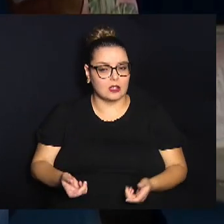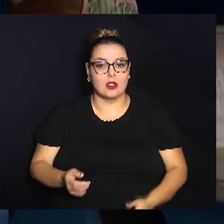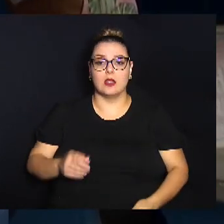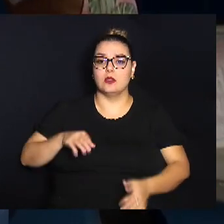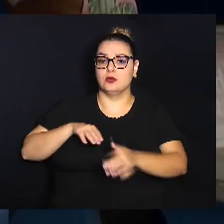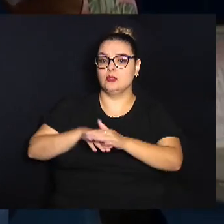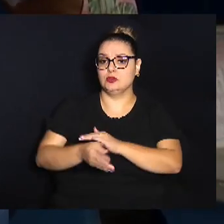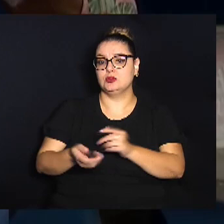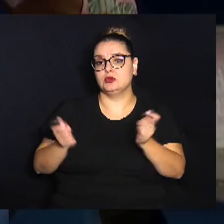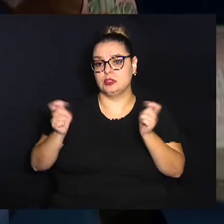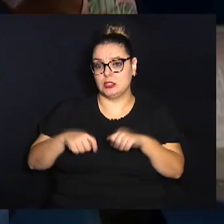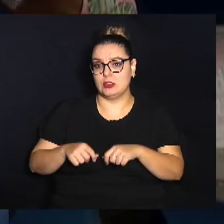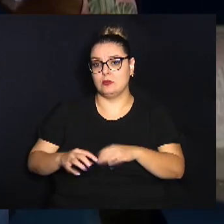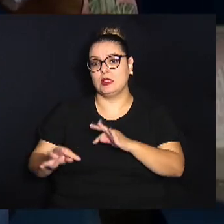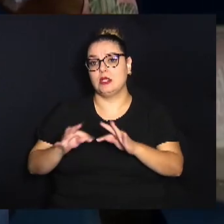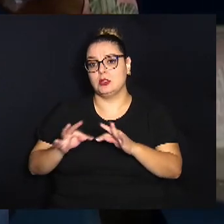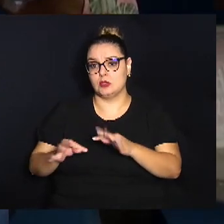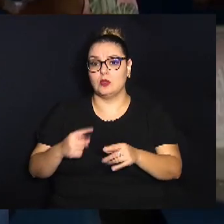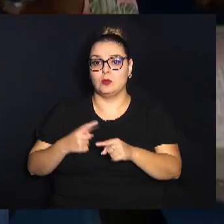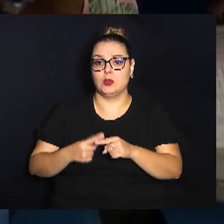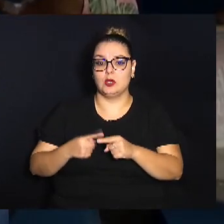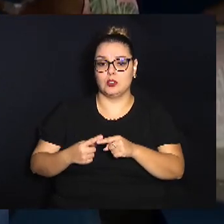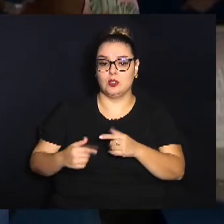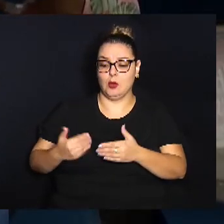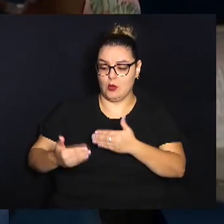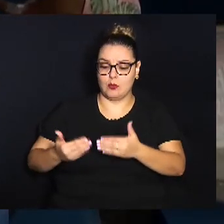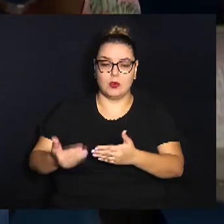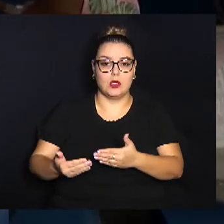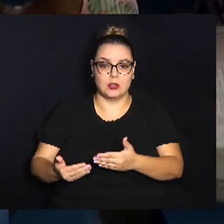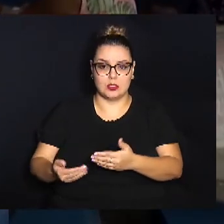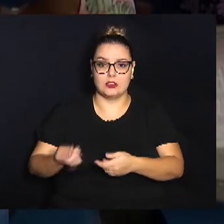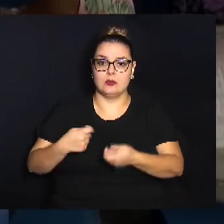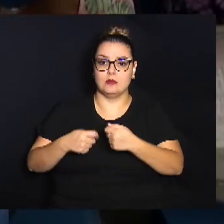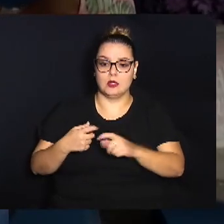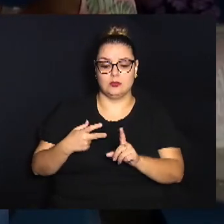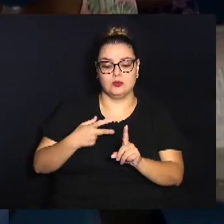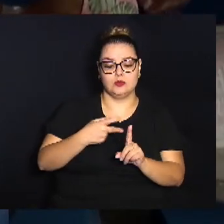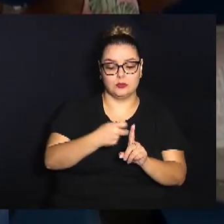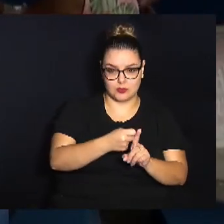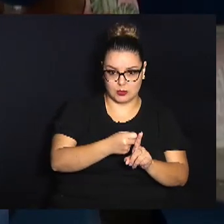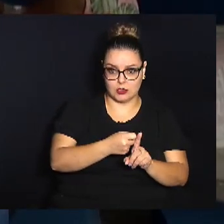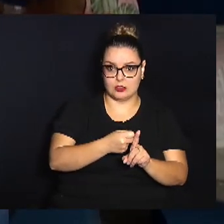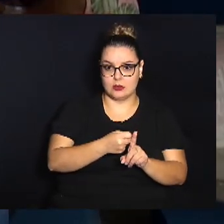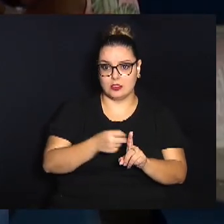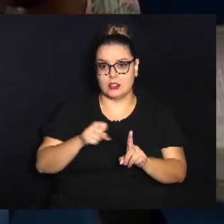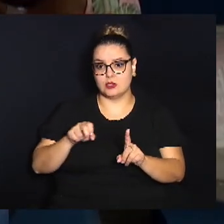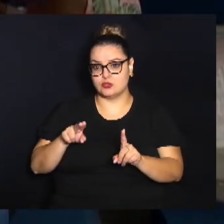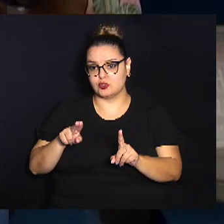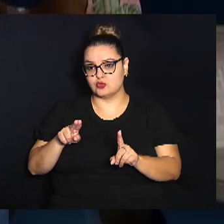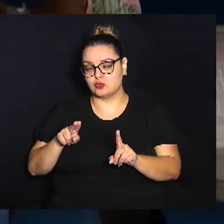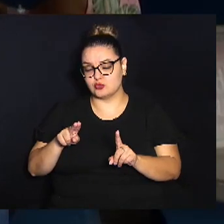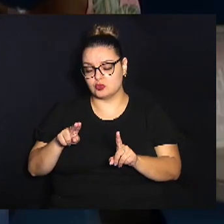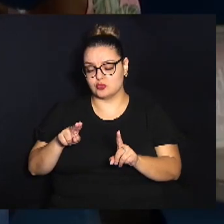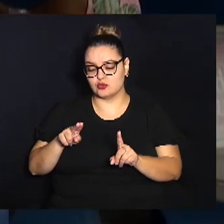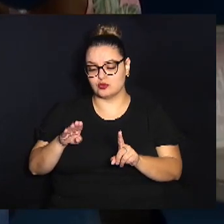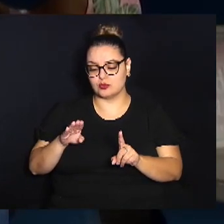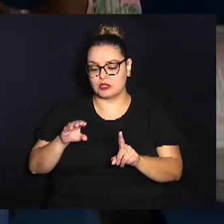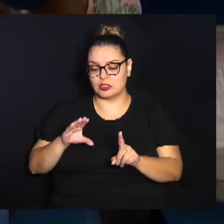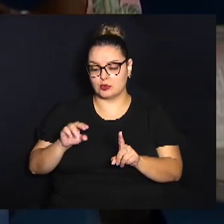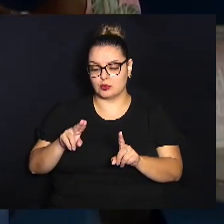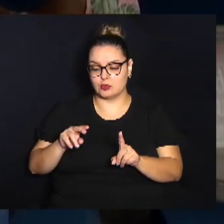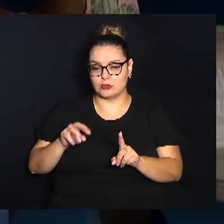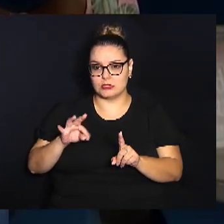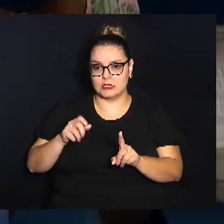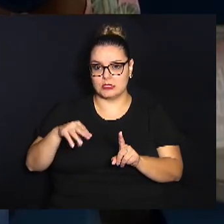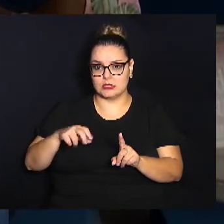capacitar mais tecnicamente, né? Porque assim, o procedimento em si, a administração, é uma dose subcutânea, né? Então a gente faz no braço, o procedimento em si